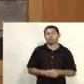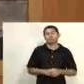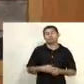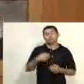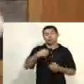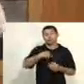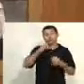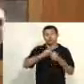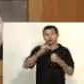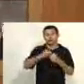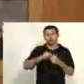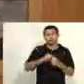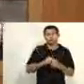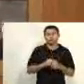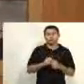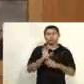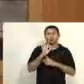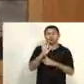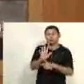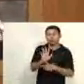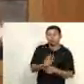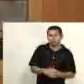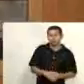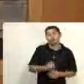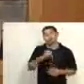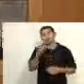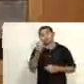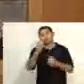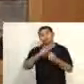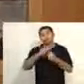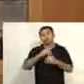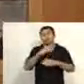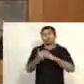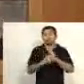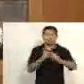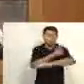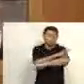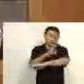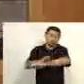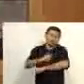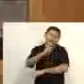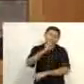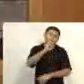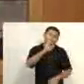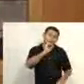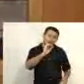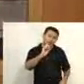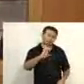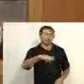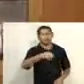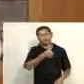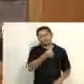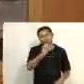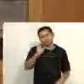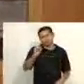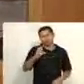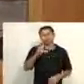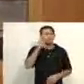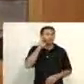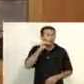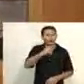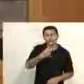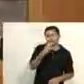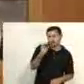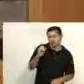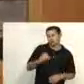eu faço uma amostragem, né, eu faço toda a medição de 500, 600 funcionários, por exemplo, de 100, 200, eu